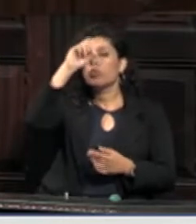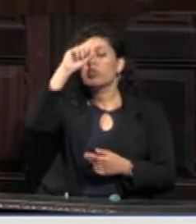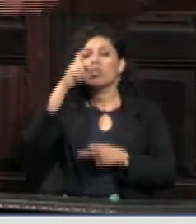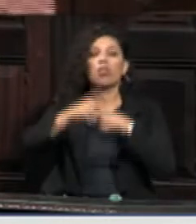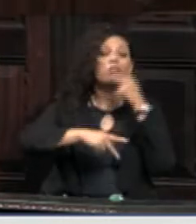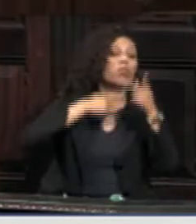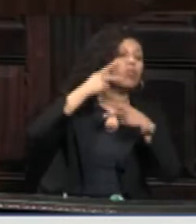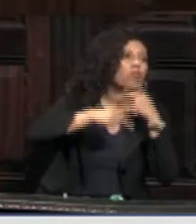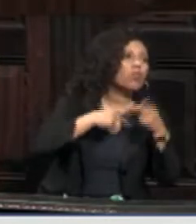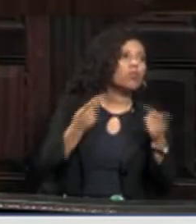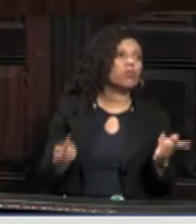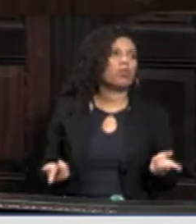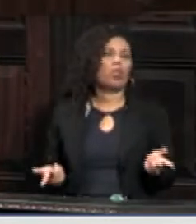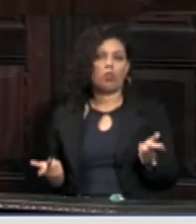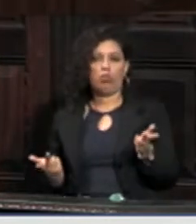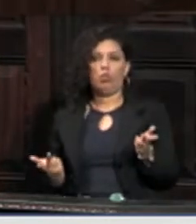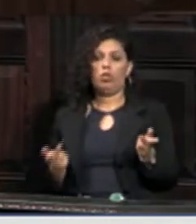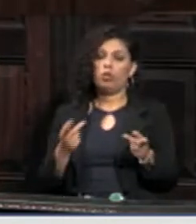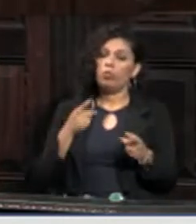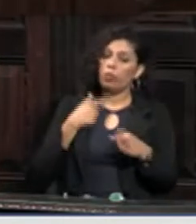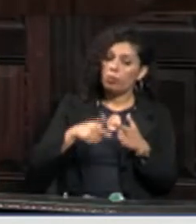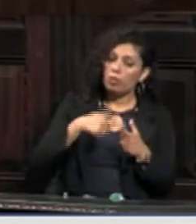têm que botar os leitos para funcionar.